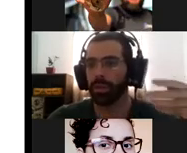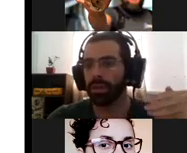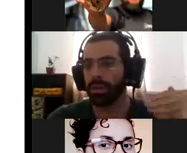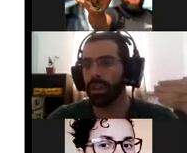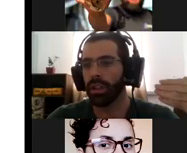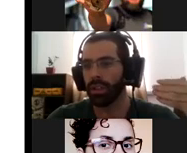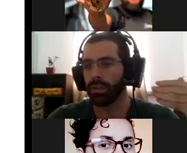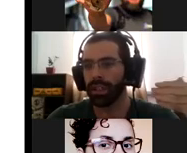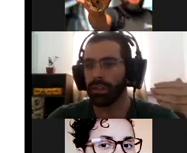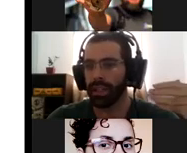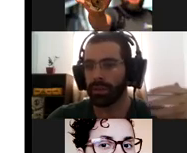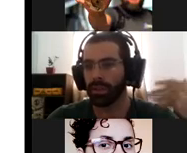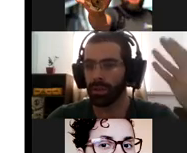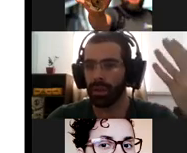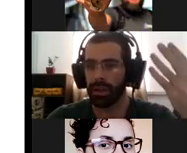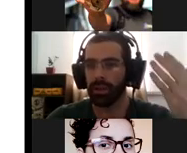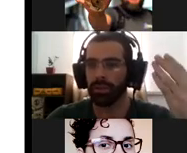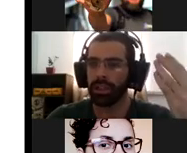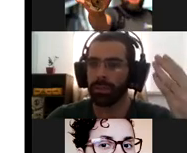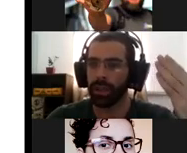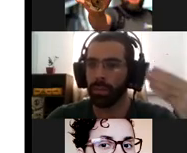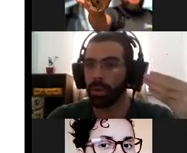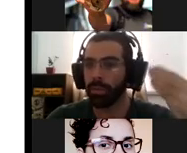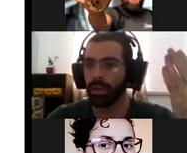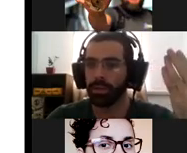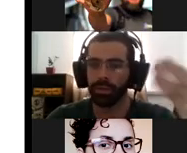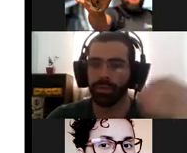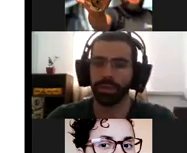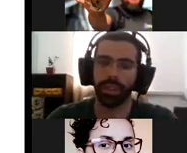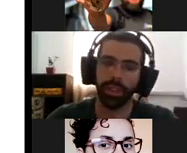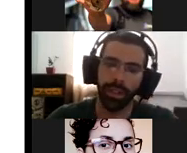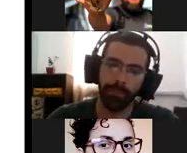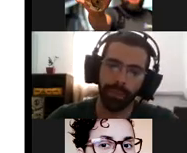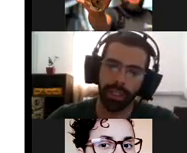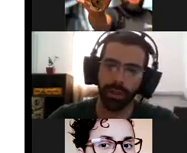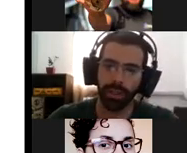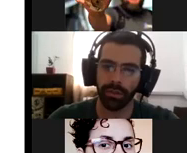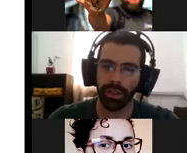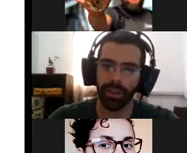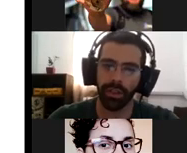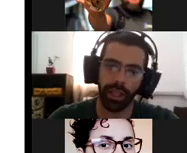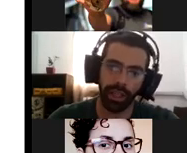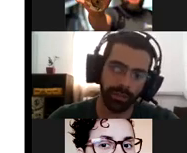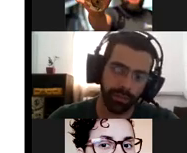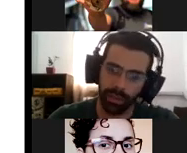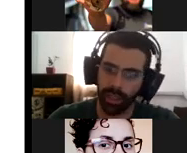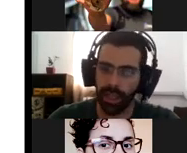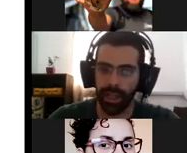como que eu estou e quais informações que agora eu consigo explicar um pouco melhor como o mundo funciona. Esse processo aqui